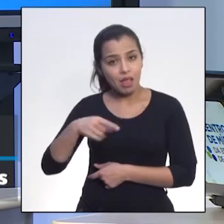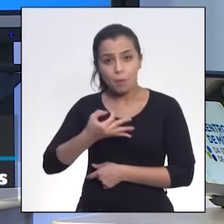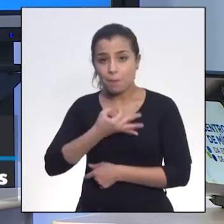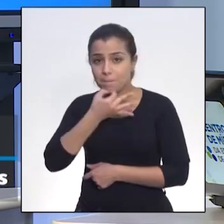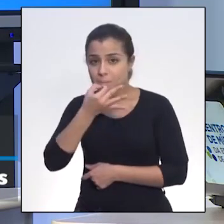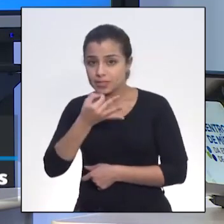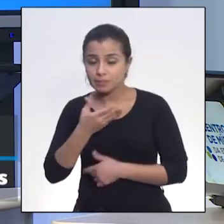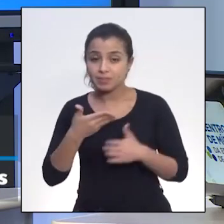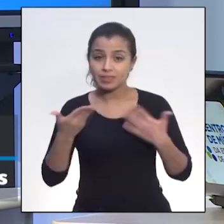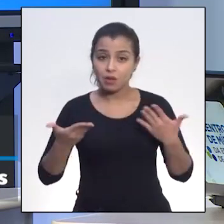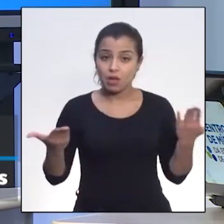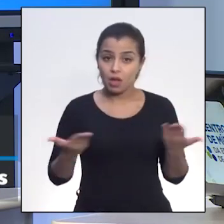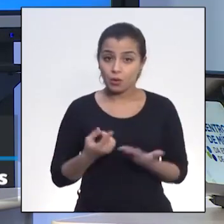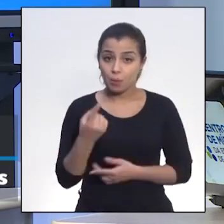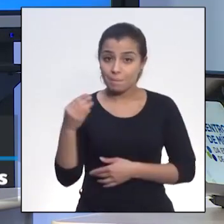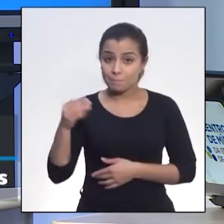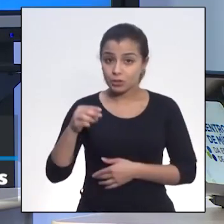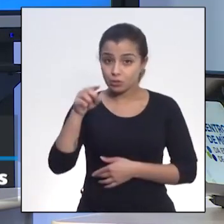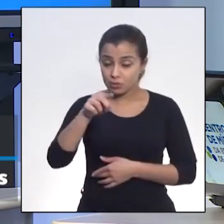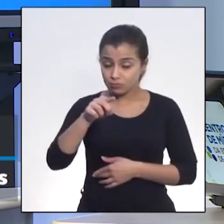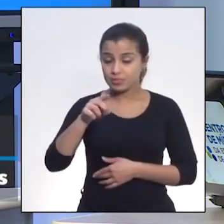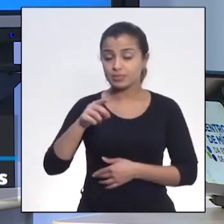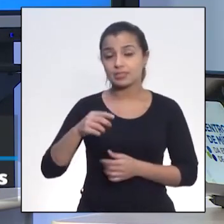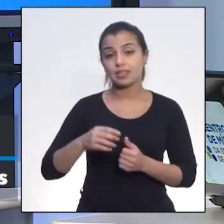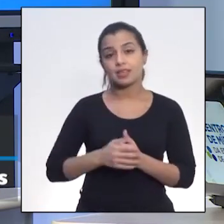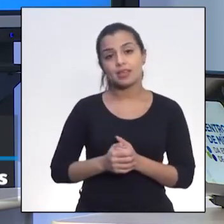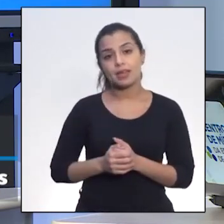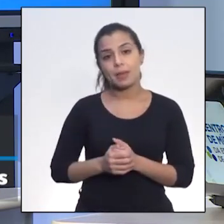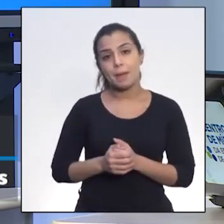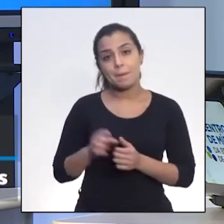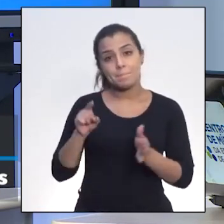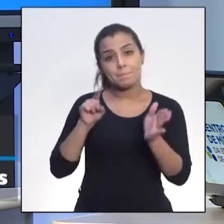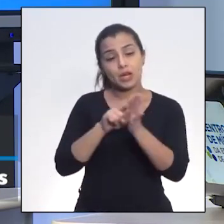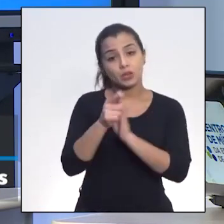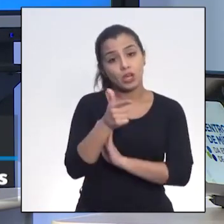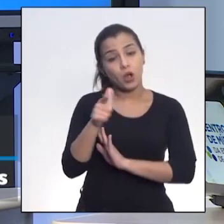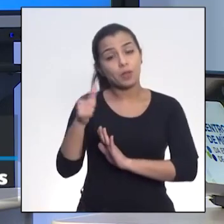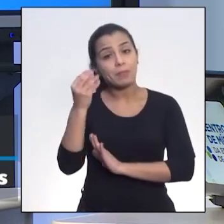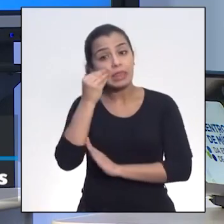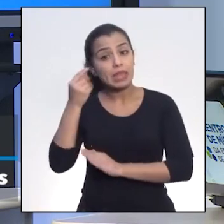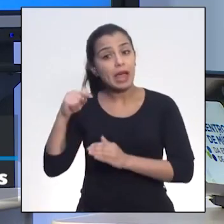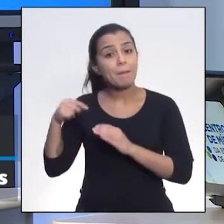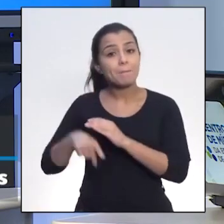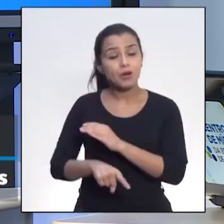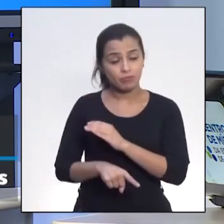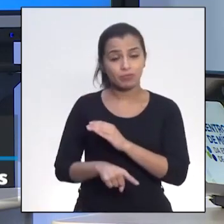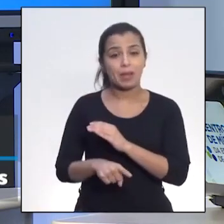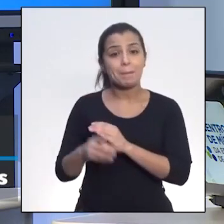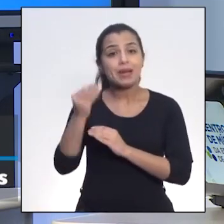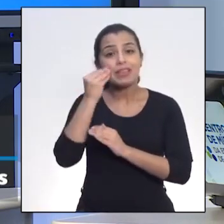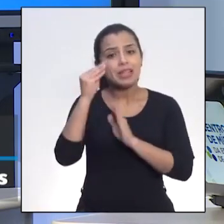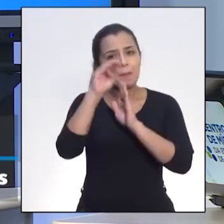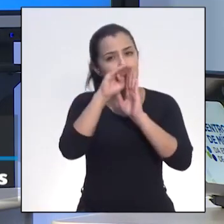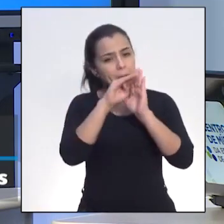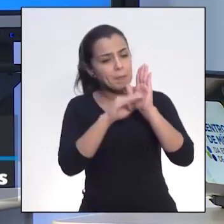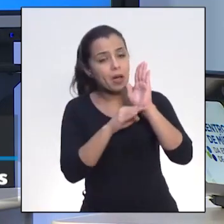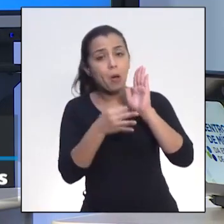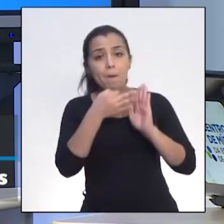um minutinho para vocês agora, para mais uma pergunta e aprofundar ainda mais para nós conseguirmos estruturar a nossa